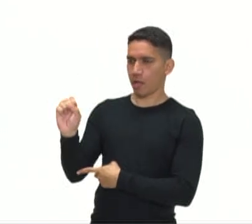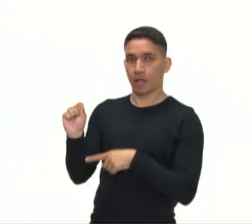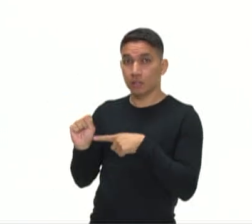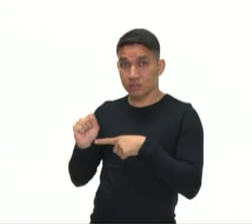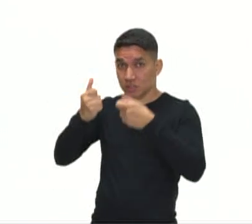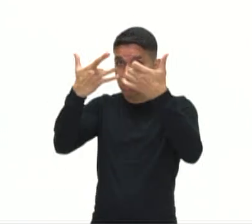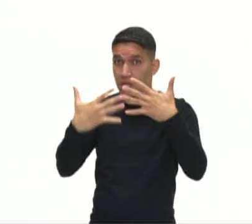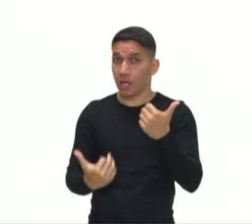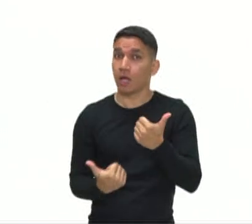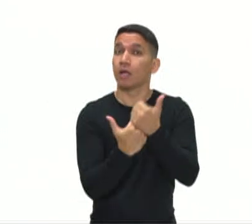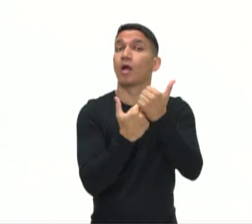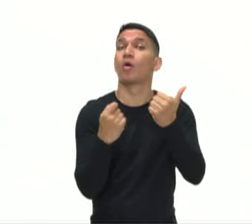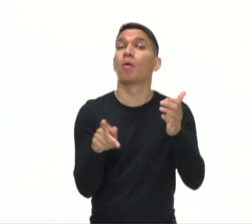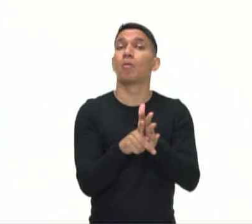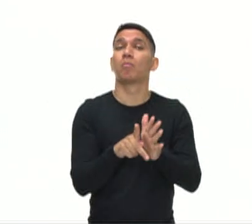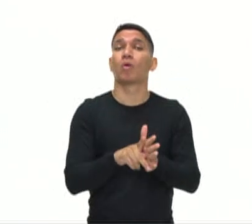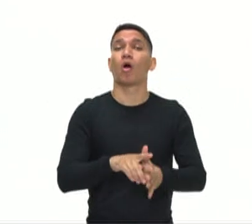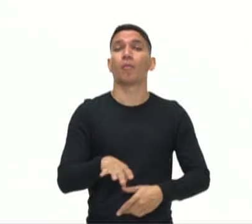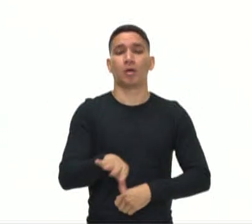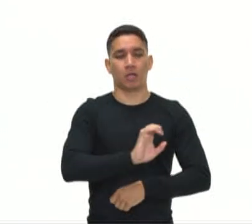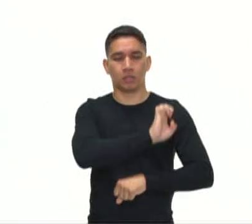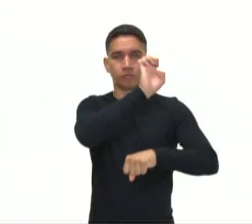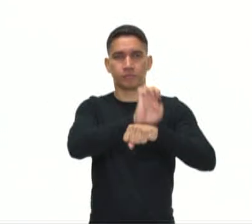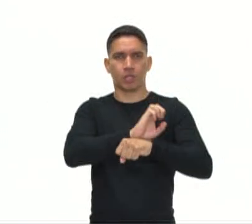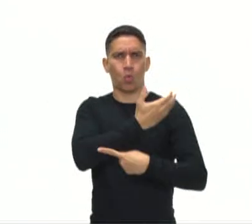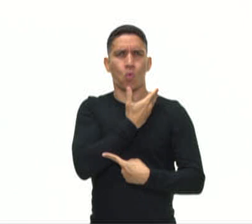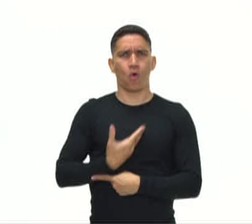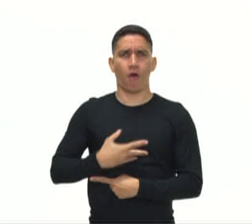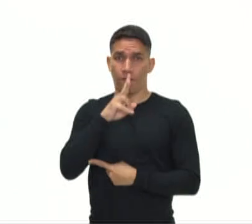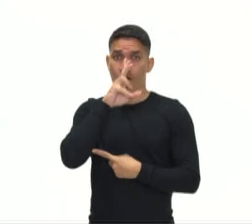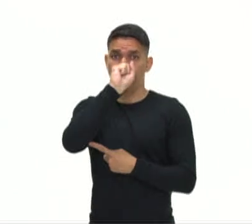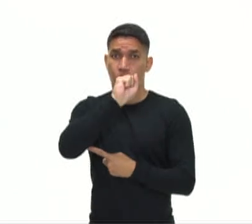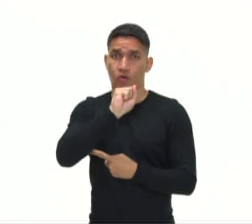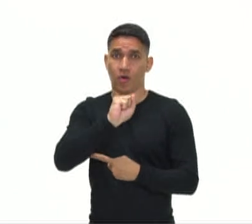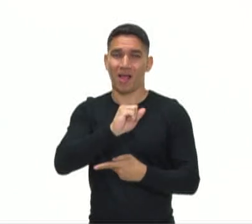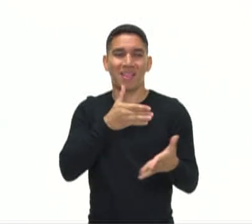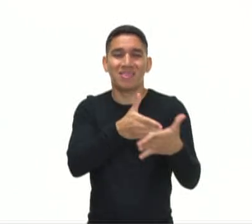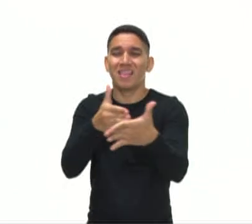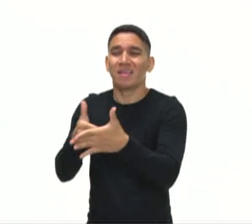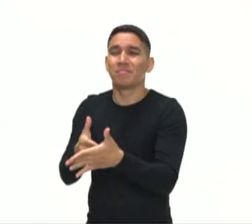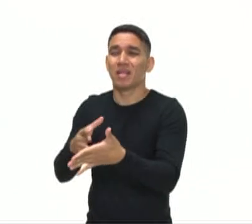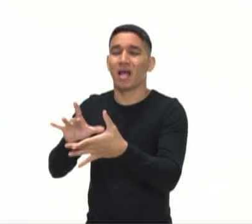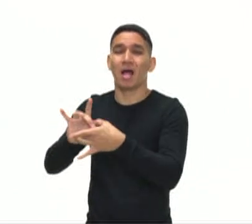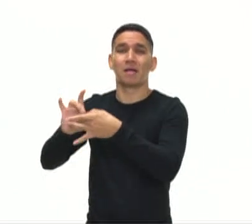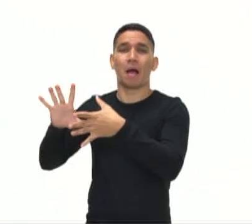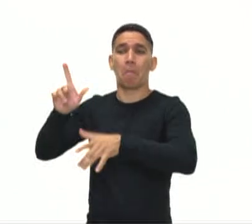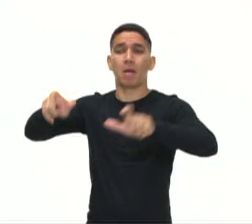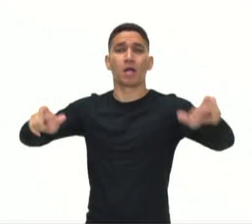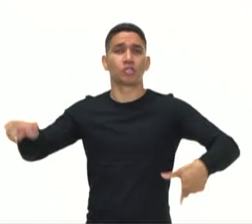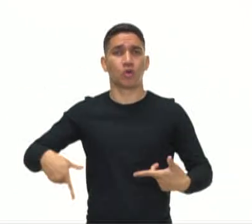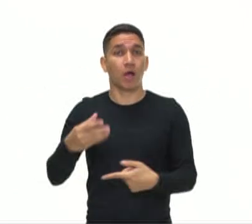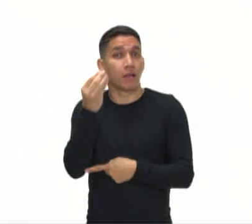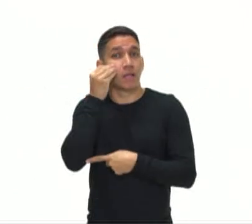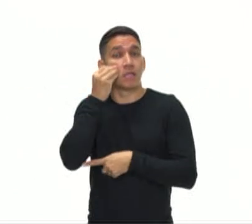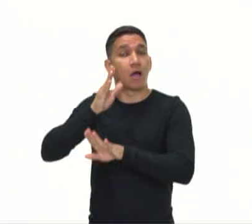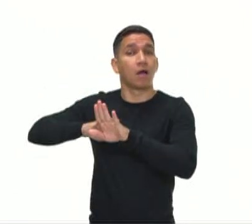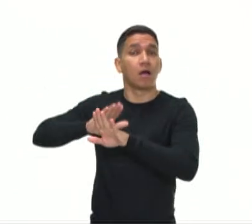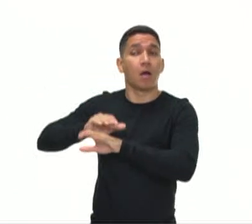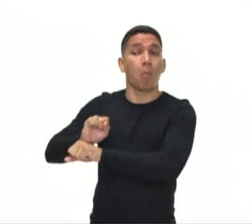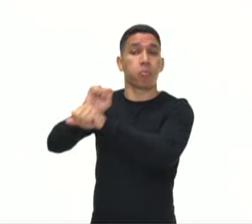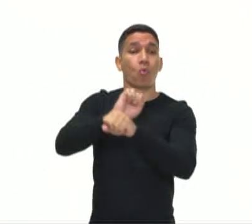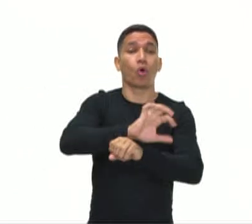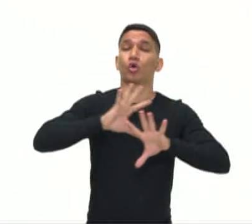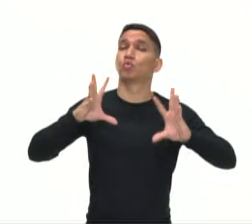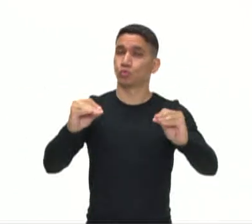Estado forte, que limitasse a individualidade para proteger a todos. Já o Jacques Bossuet defendia